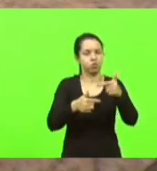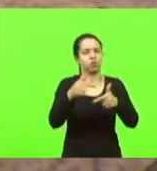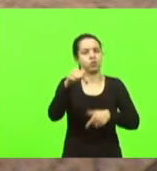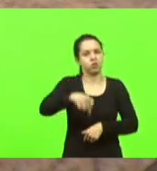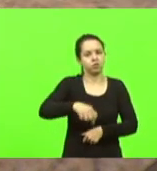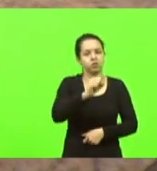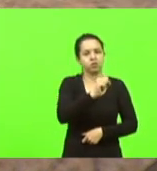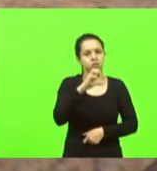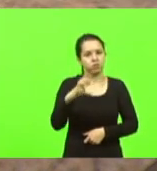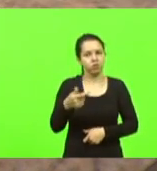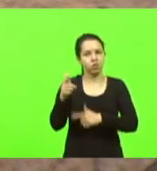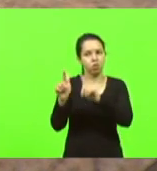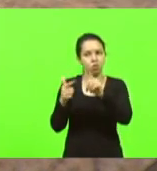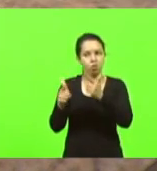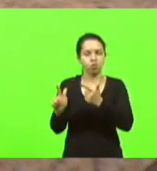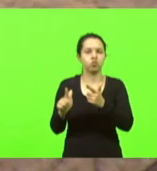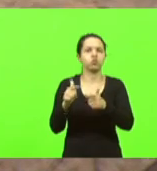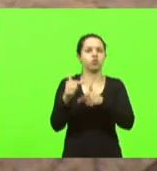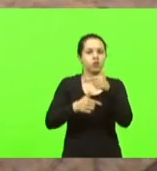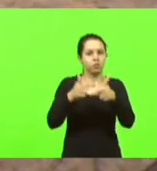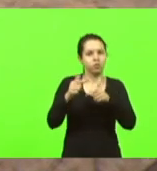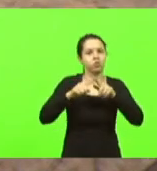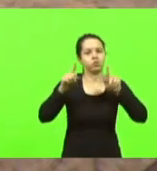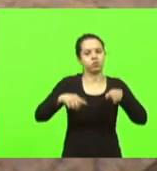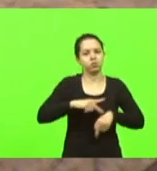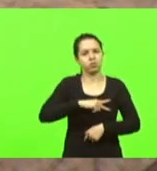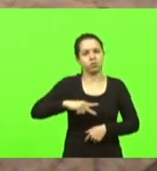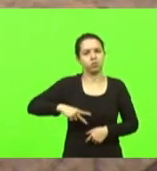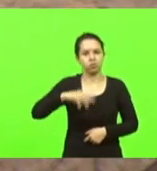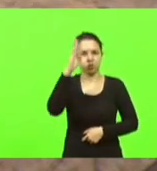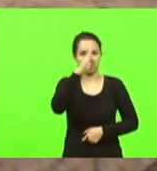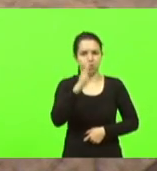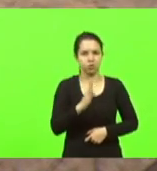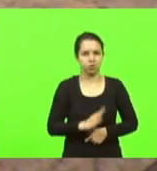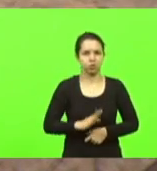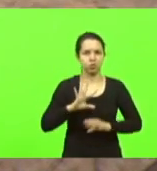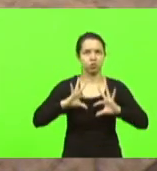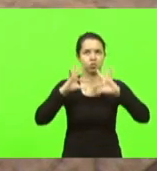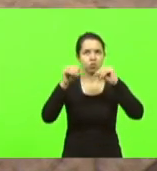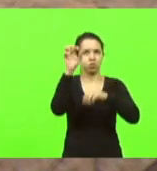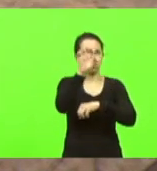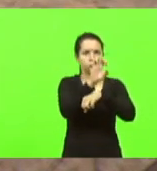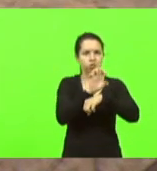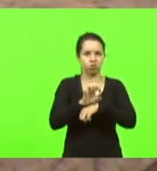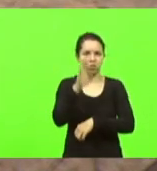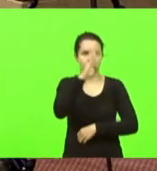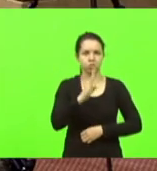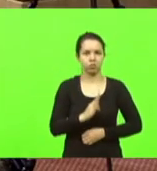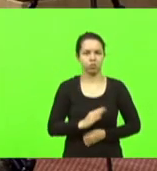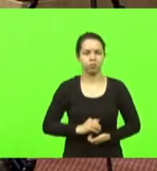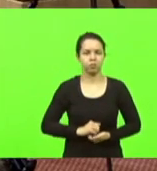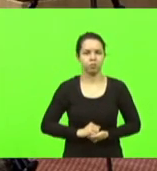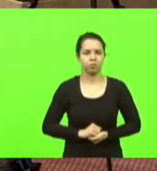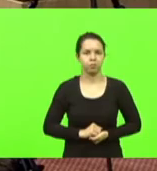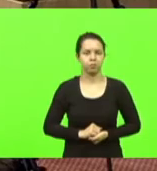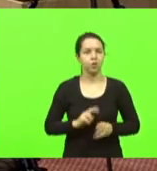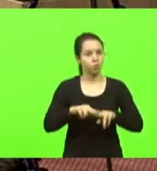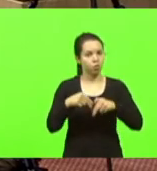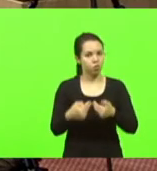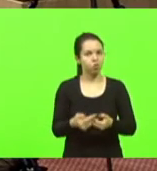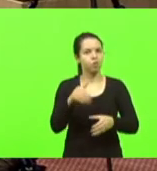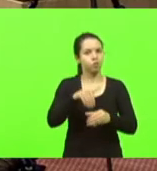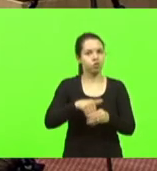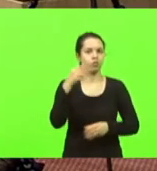e dos demais trabalhadores do serviço público brasileiro em todos os estados brasileiros era seu presidente por isso nós